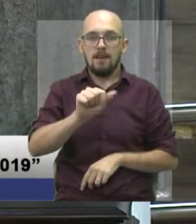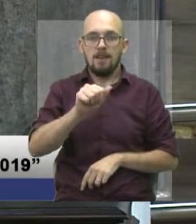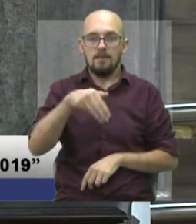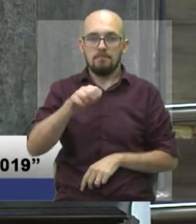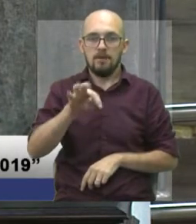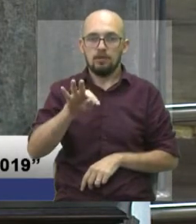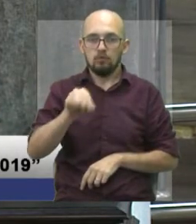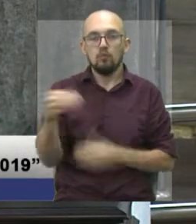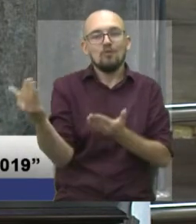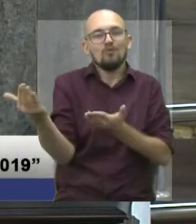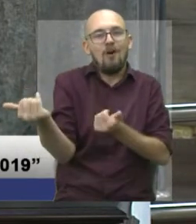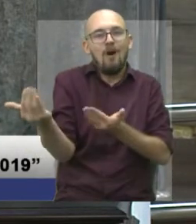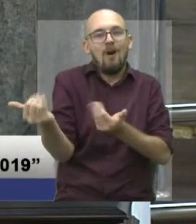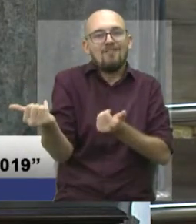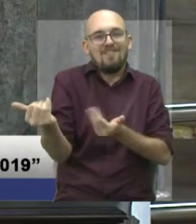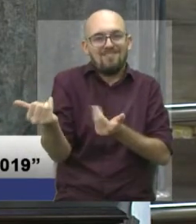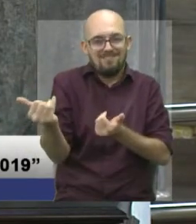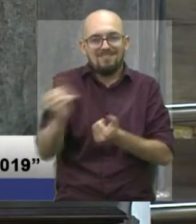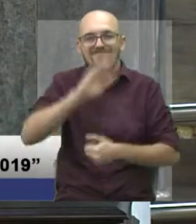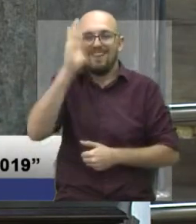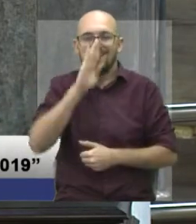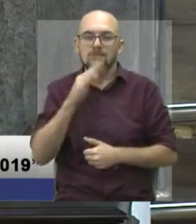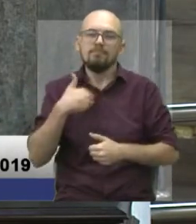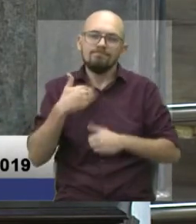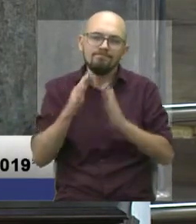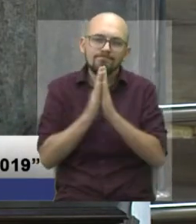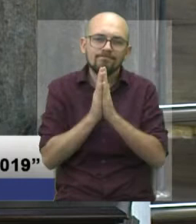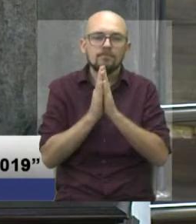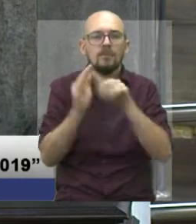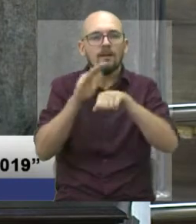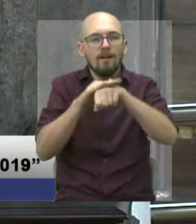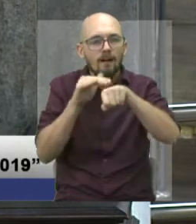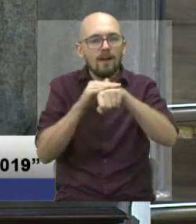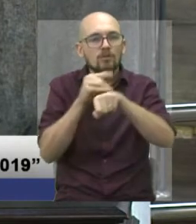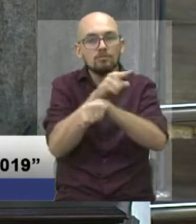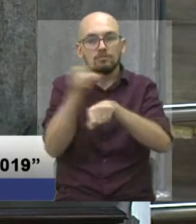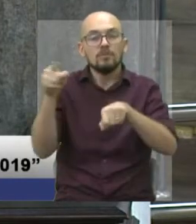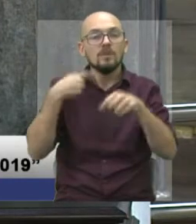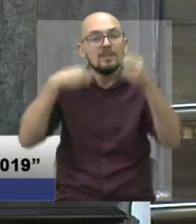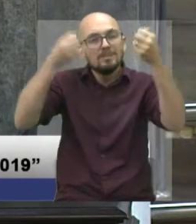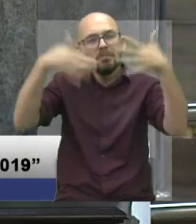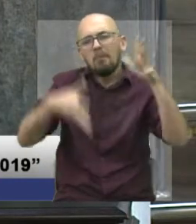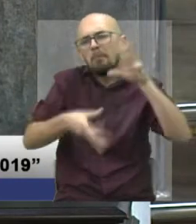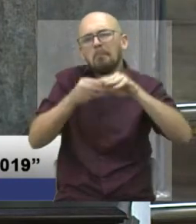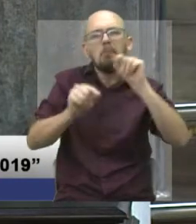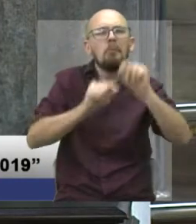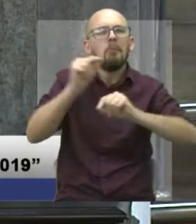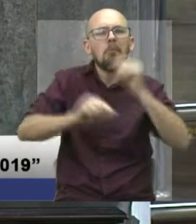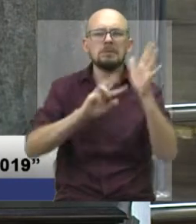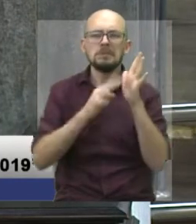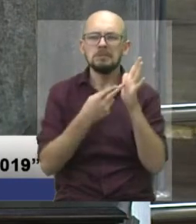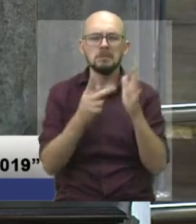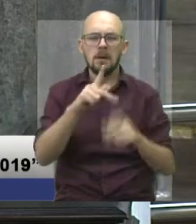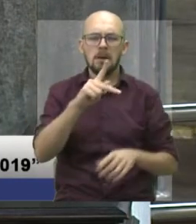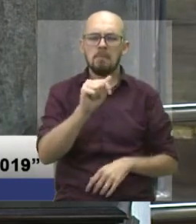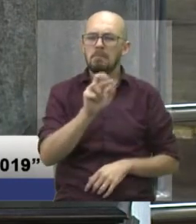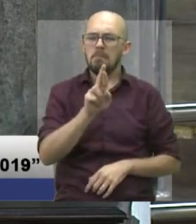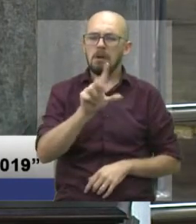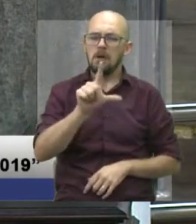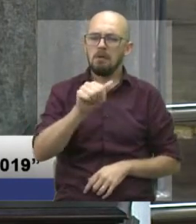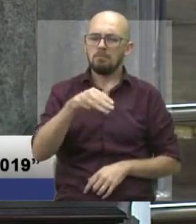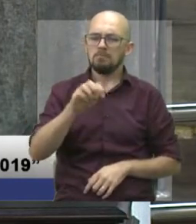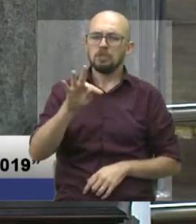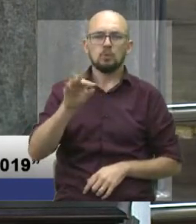queria, com muito carinho, muita atenção, aqueles que me assistem agora, explicar um pouquinho do que seria, do que se trata esse Parlamento Jovem